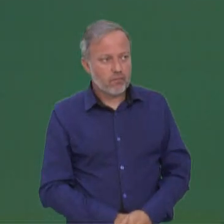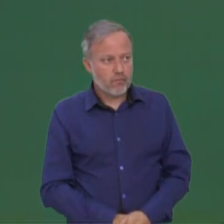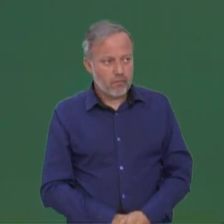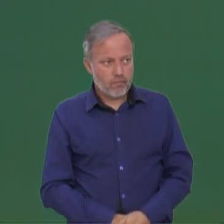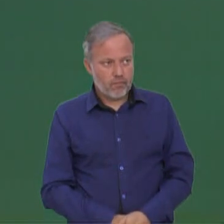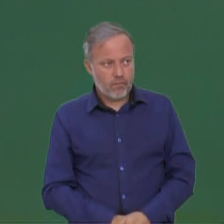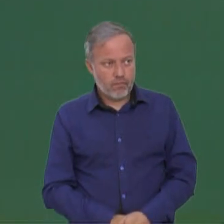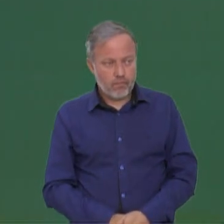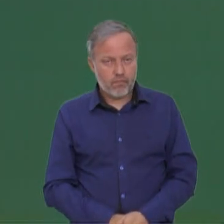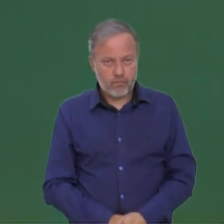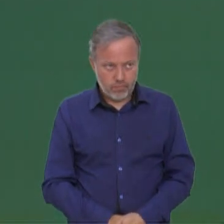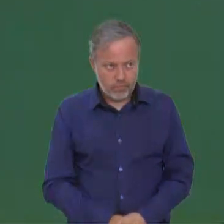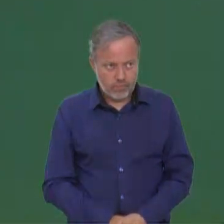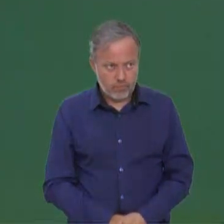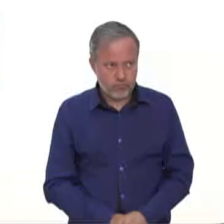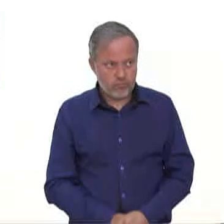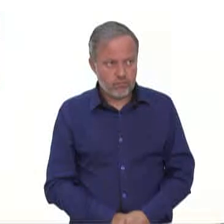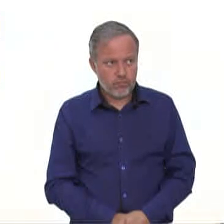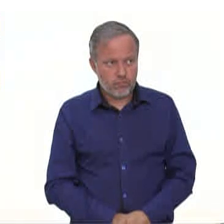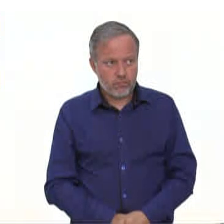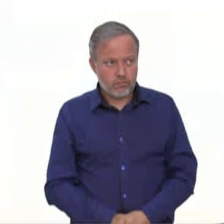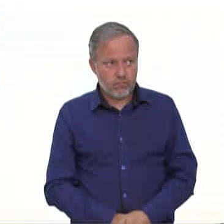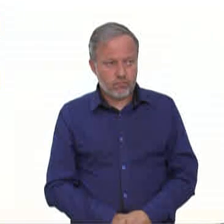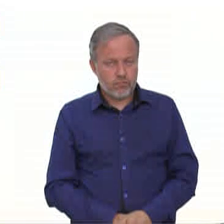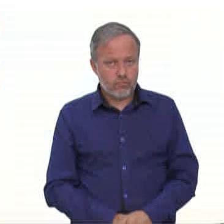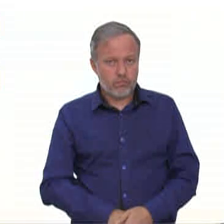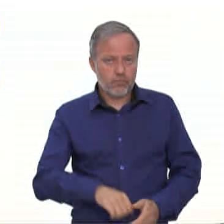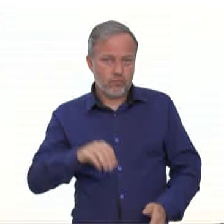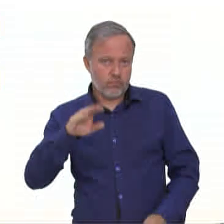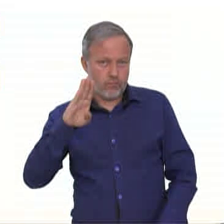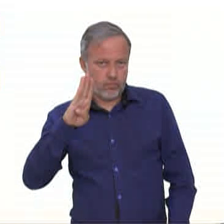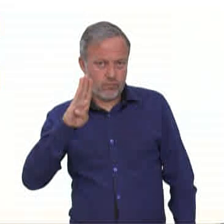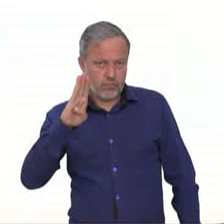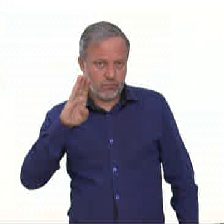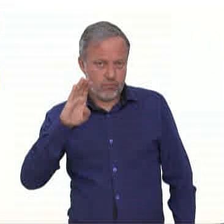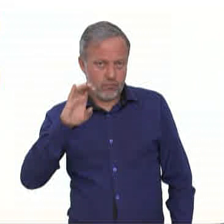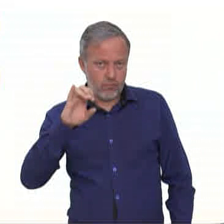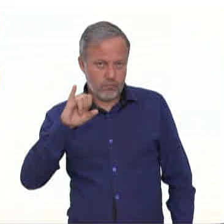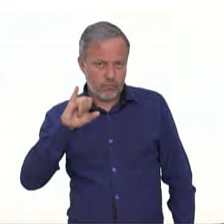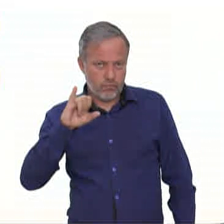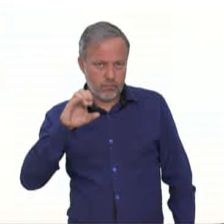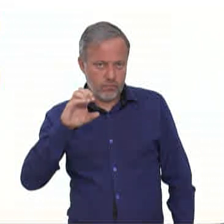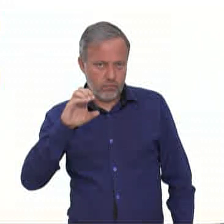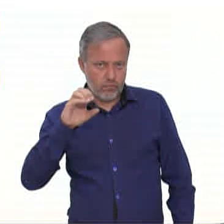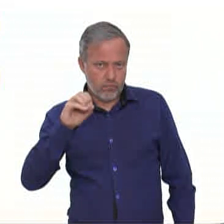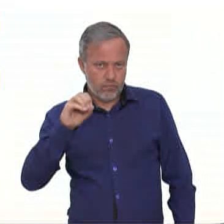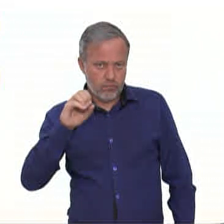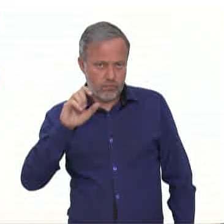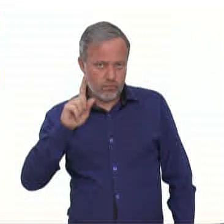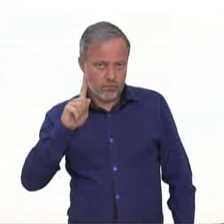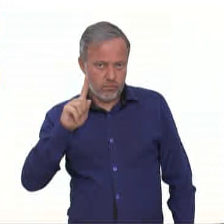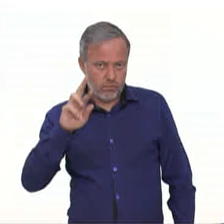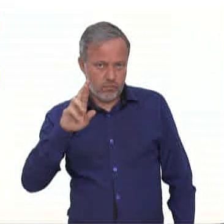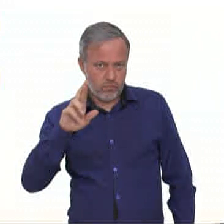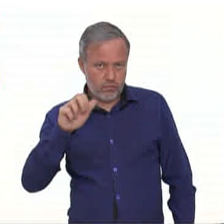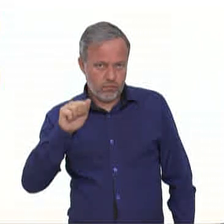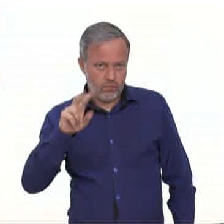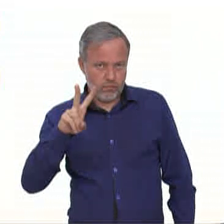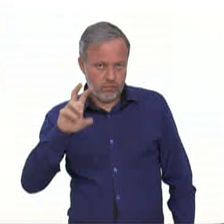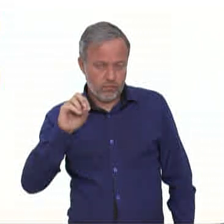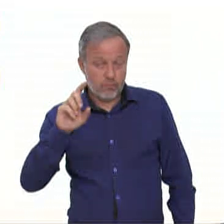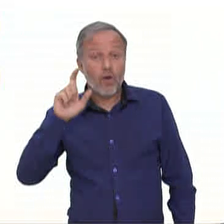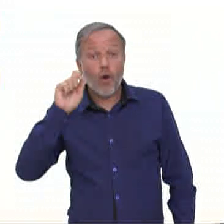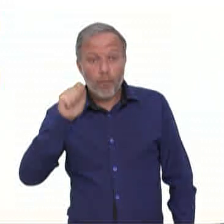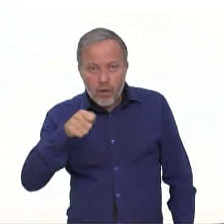Desculpem, a sua autobiografia, né? O biógrafo pode ou não conhecer pessoalmente sobre